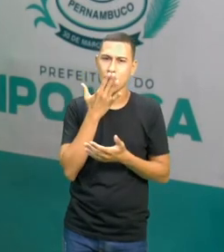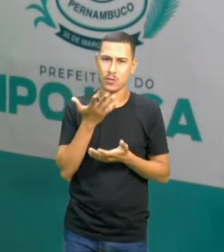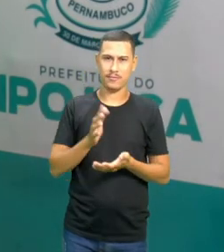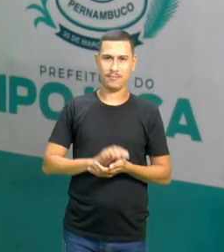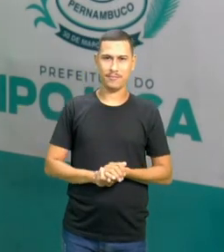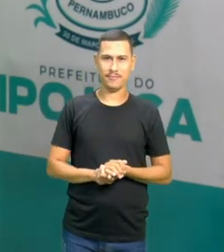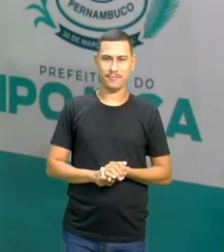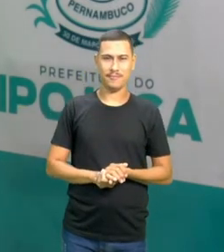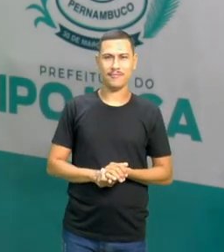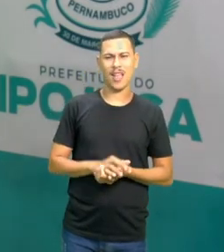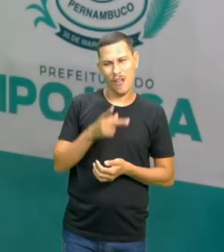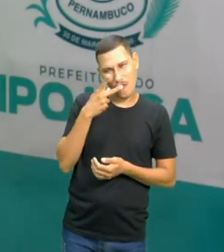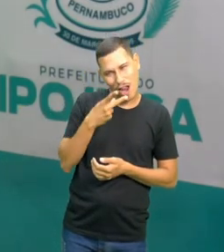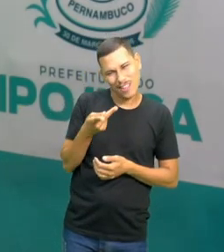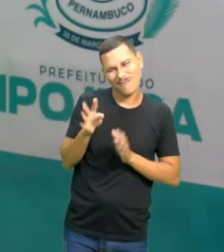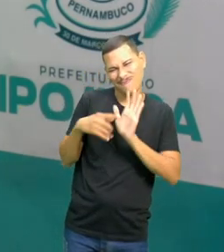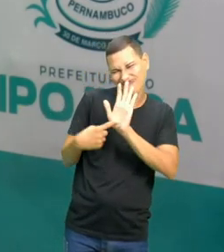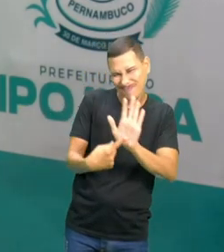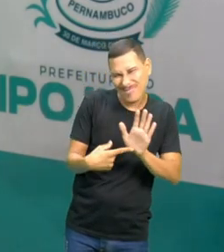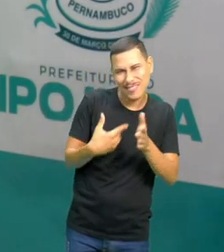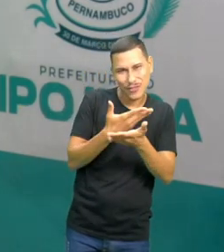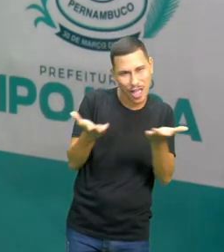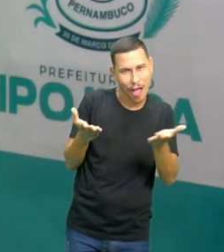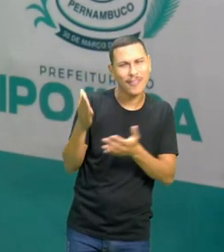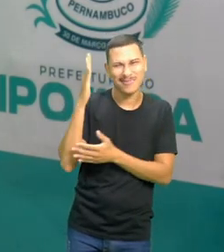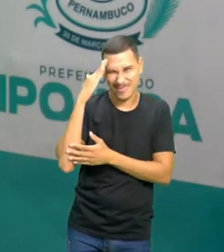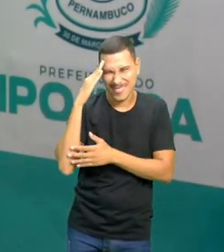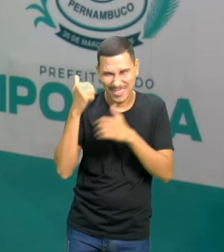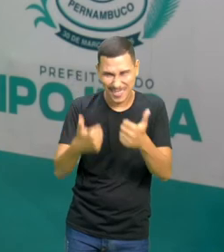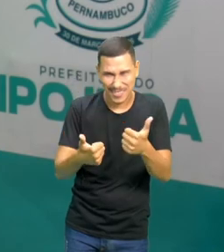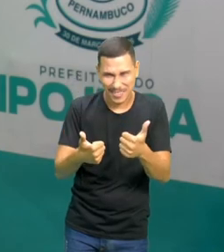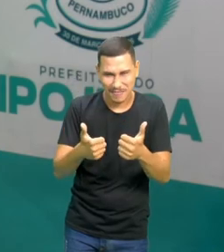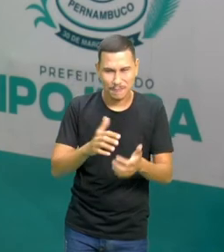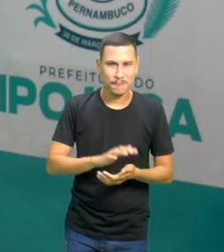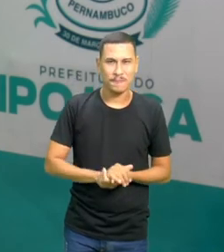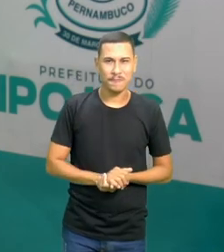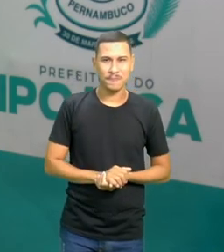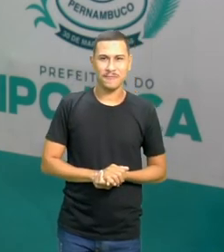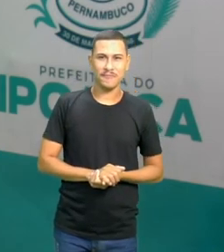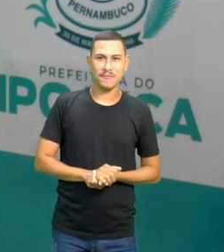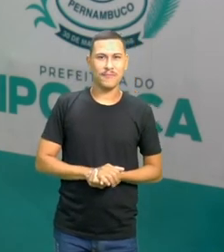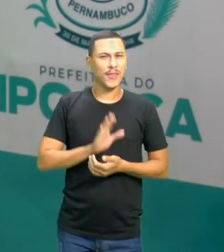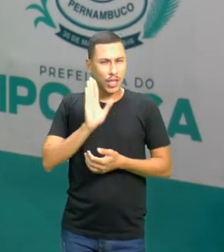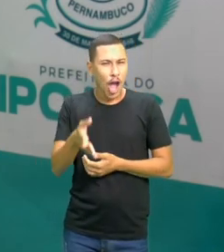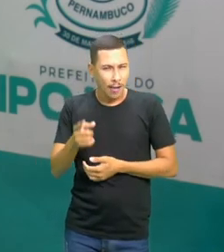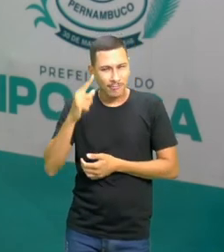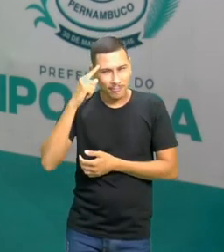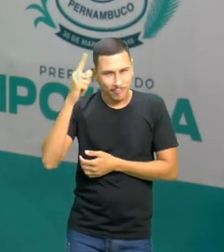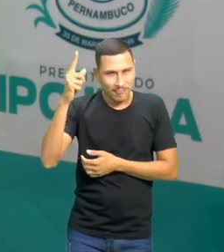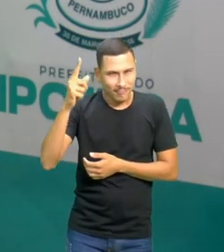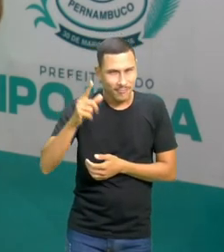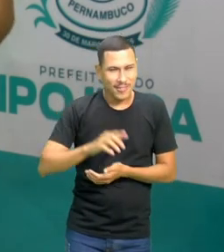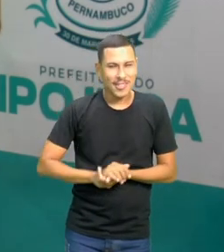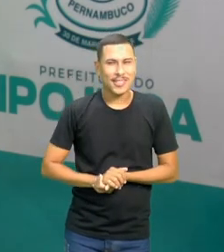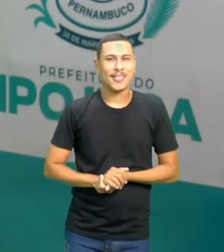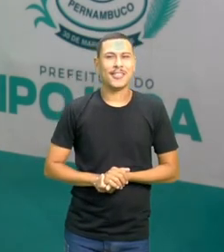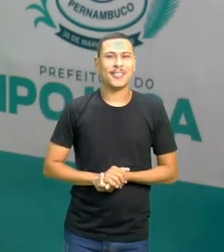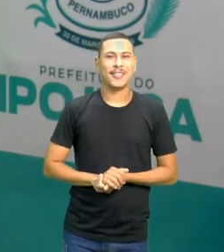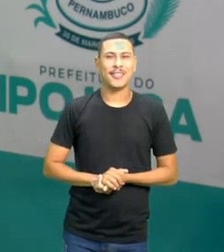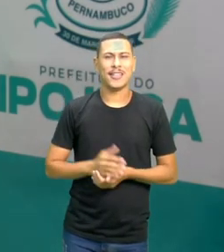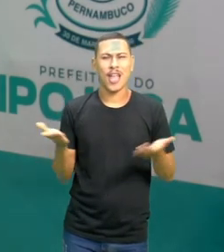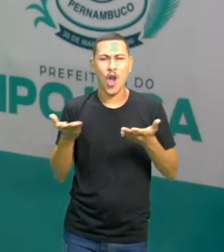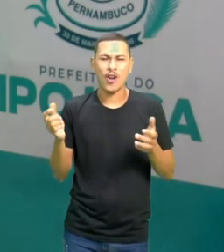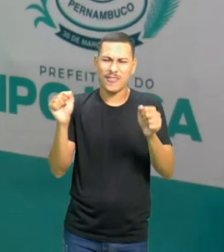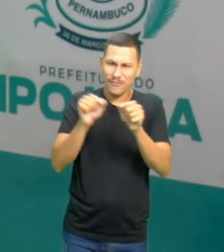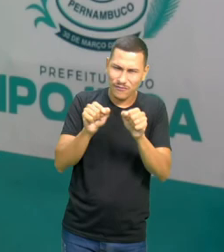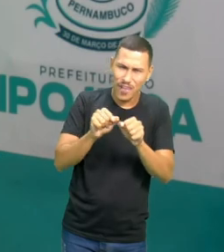A dica foi dada. Captou? Pegou no ar? Já se ligou? É isso aí.